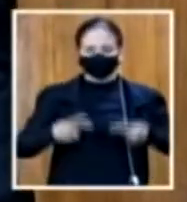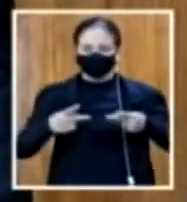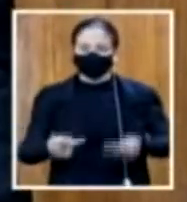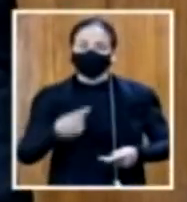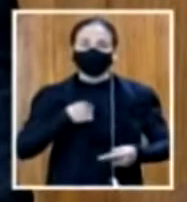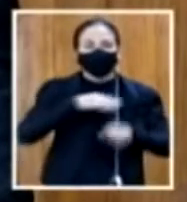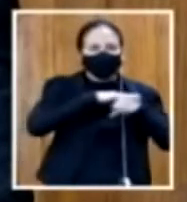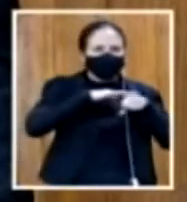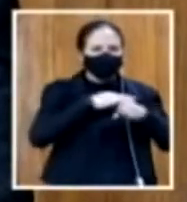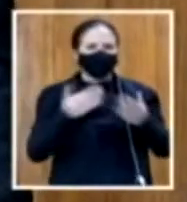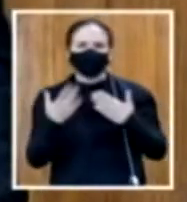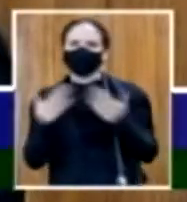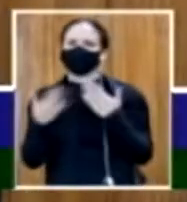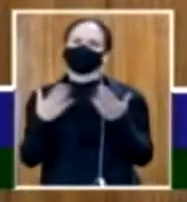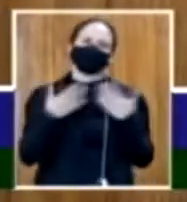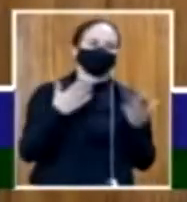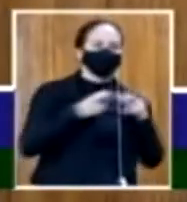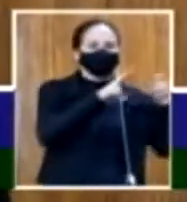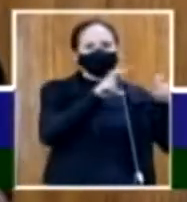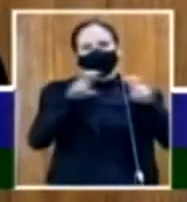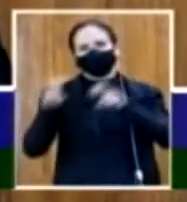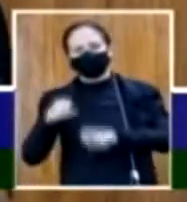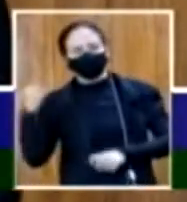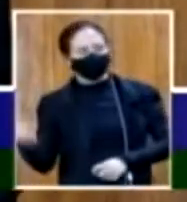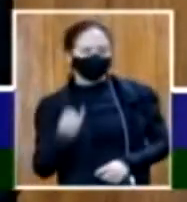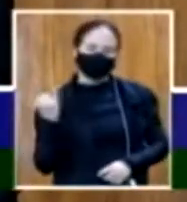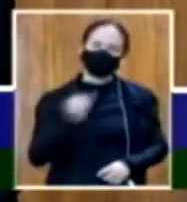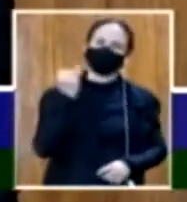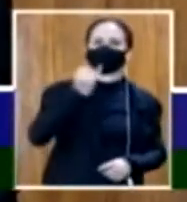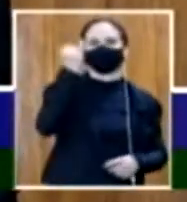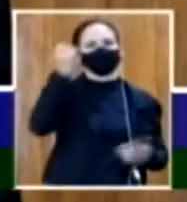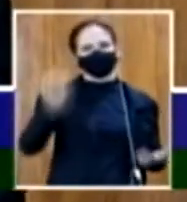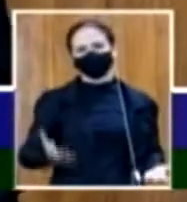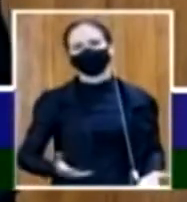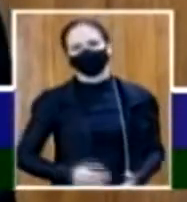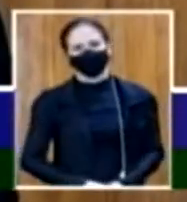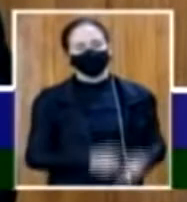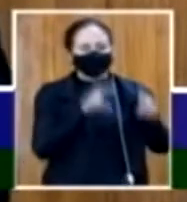conversarmos sobre um assunto de extrema importância,